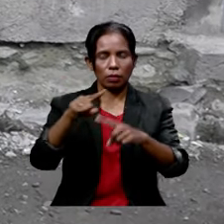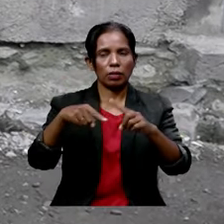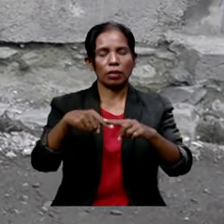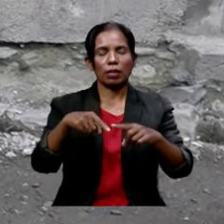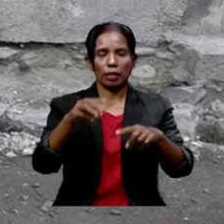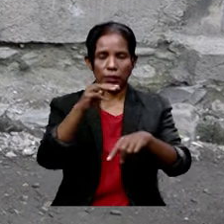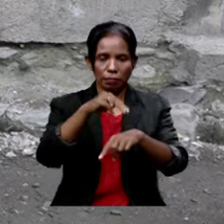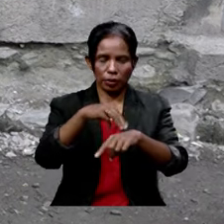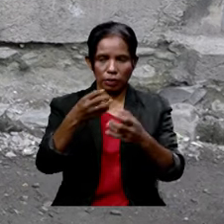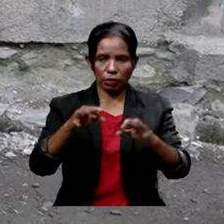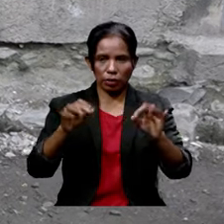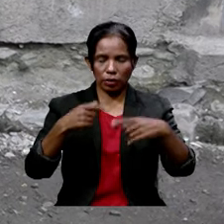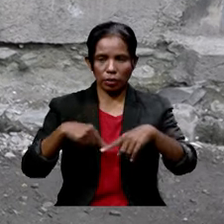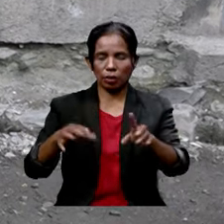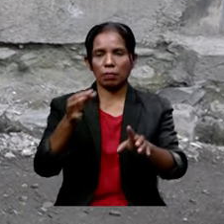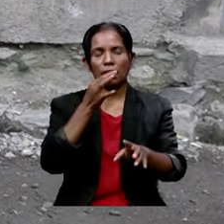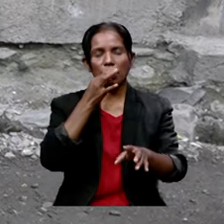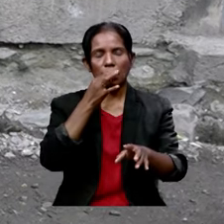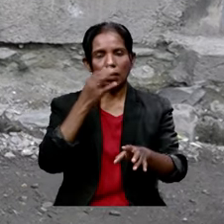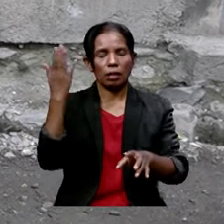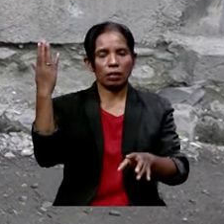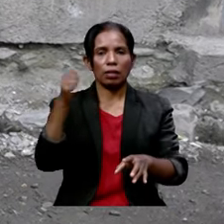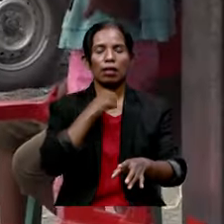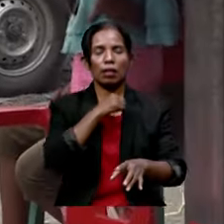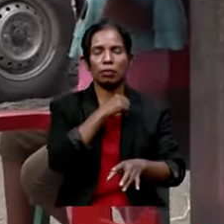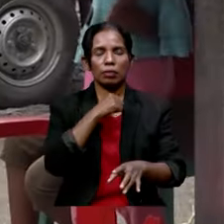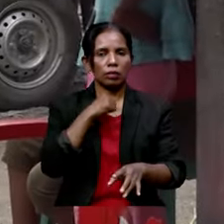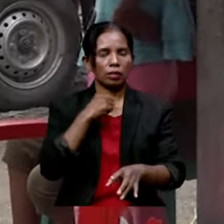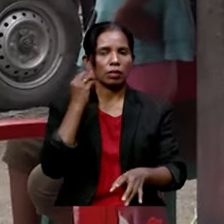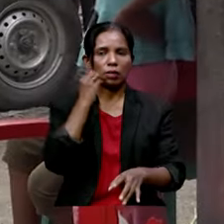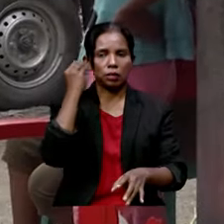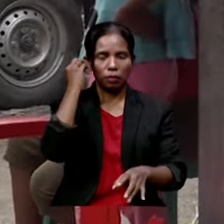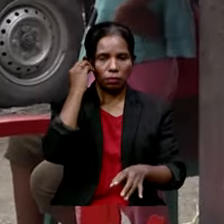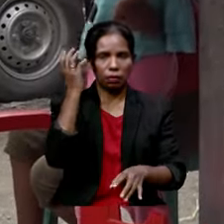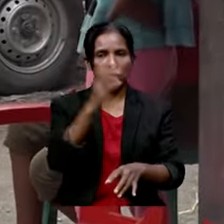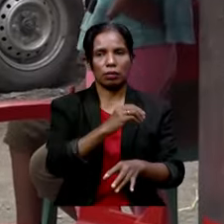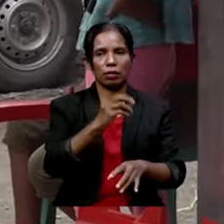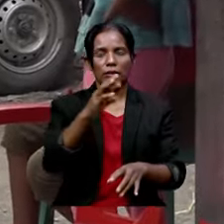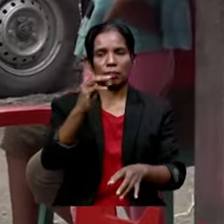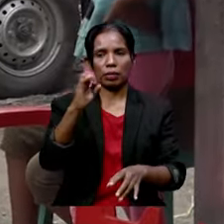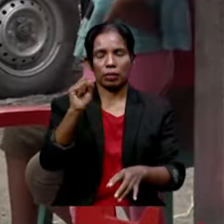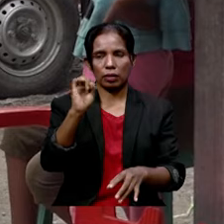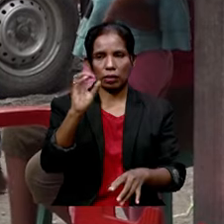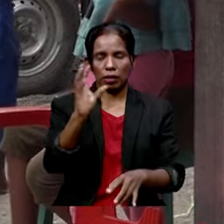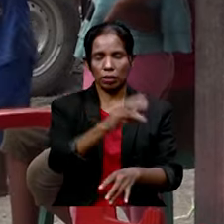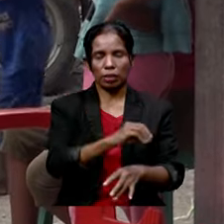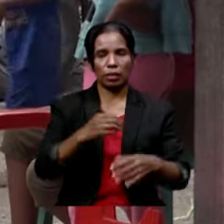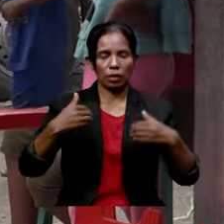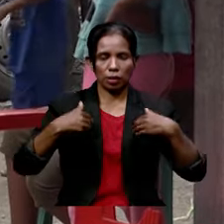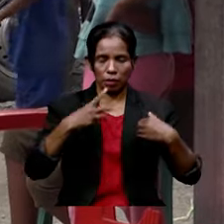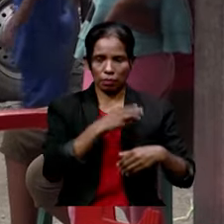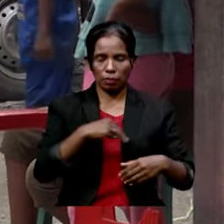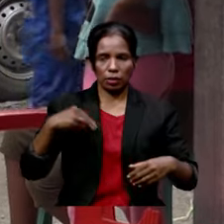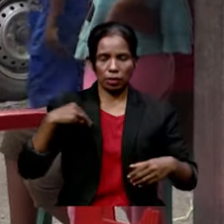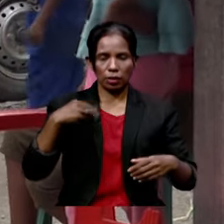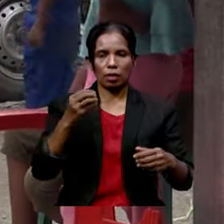misa, dalam rumah sira bahan ia residensia amu siranian saun zeu peraru remisiu dalam rumah mus ia madri sira